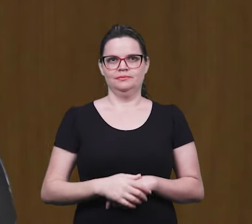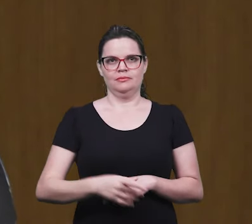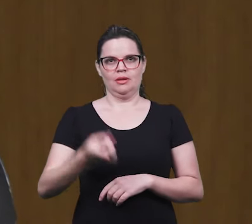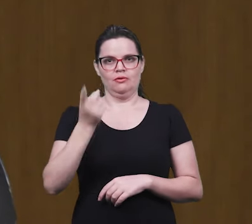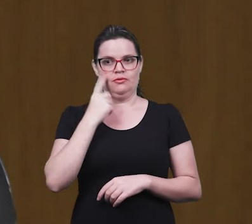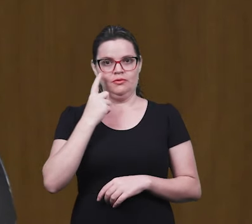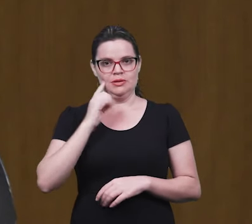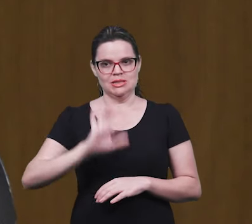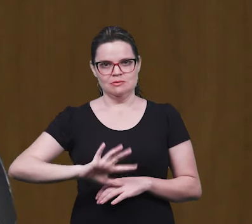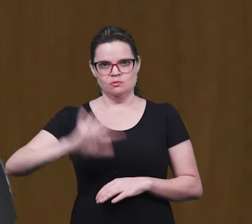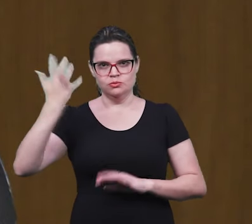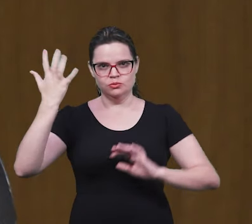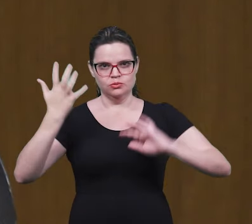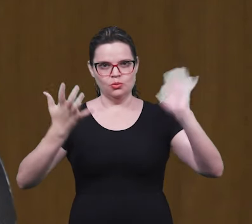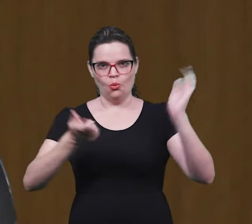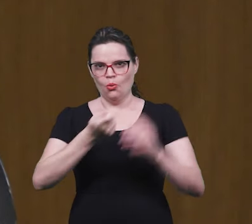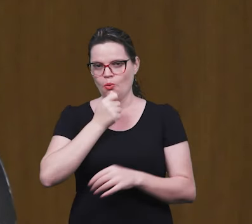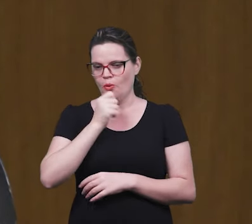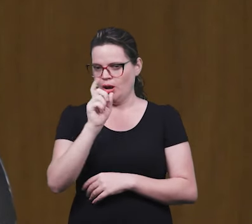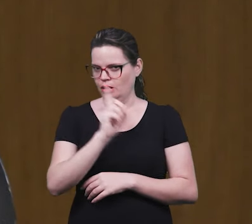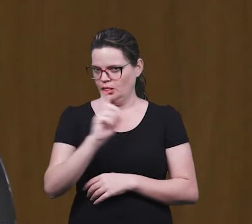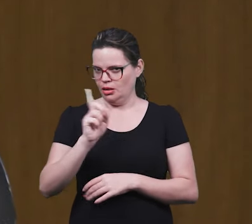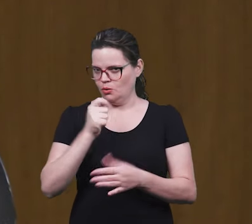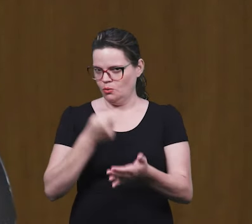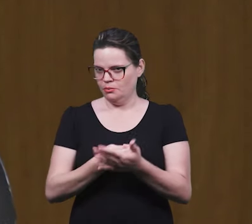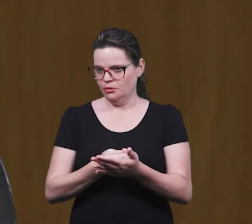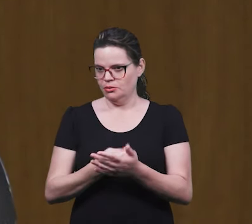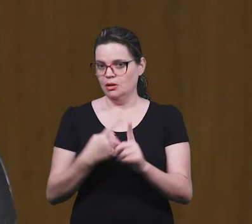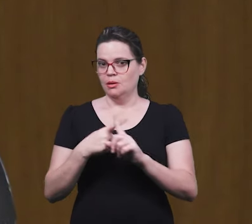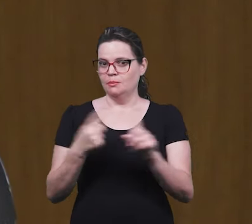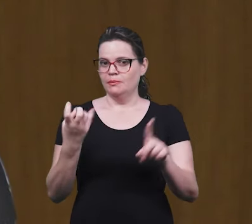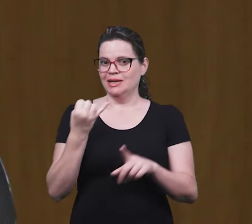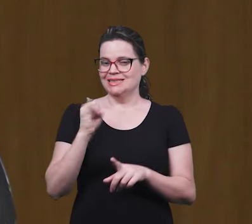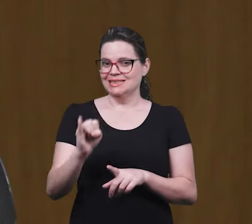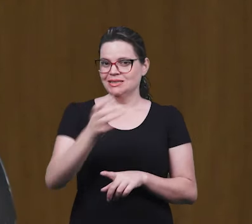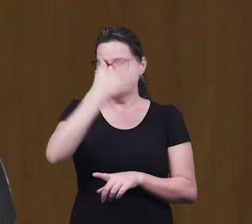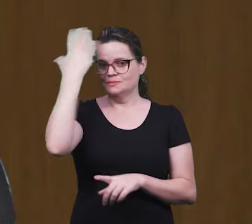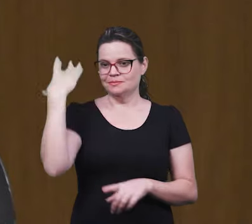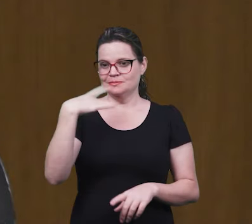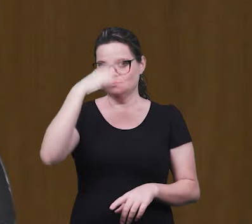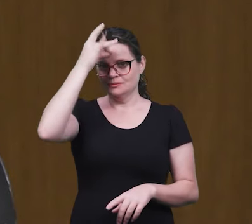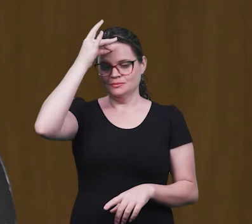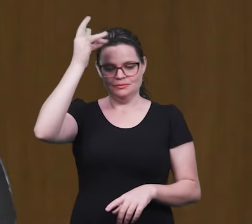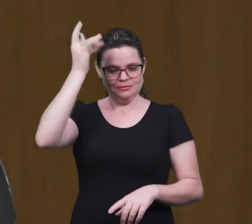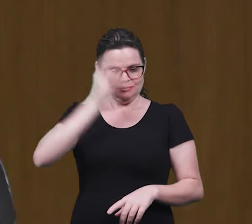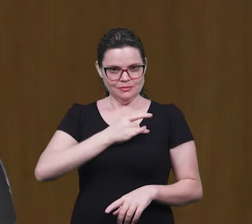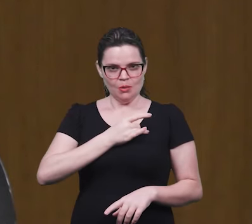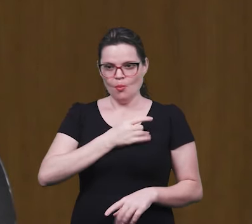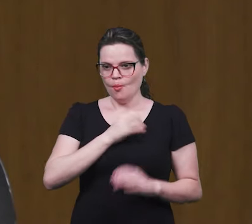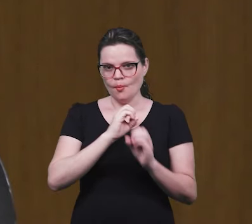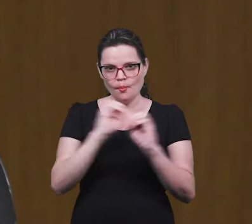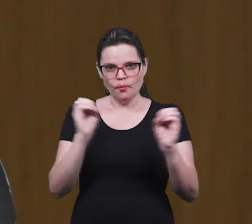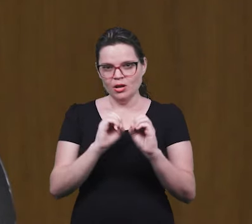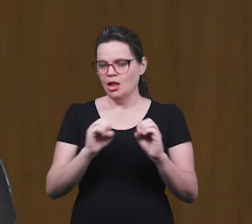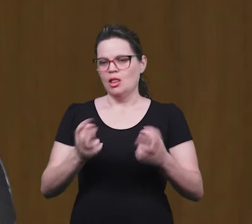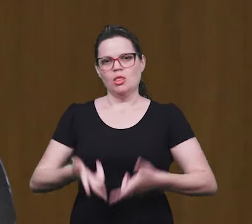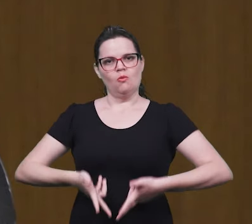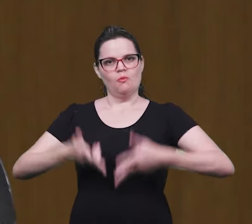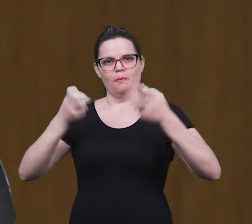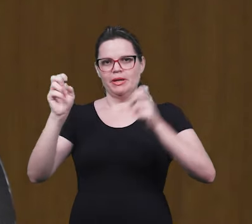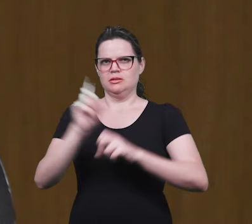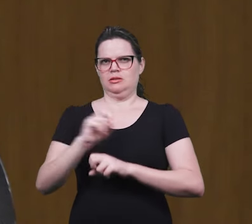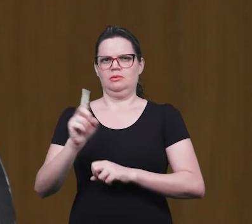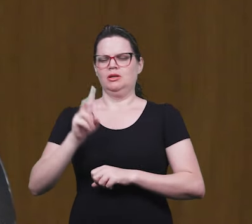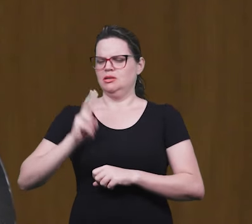se cumpriram, mas quem não for batizado com o Espírito Santo não vai ouvir o toque da trombeta.